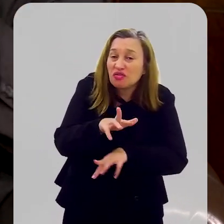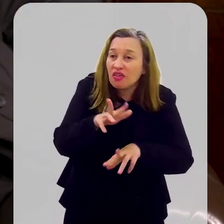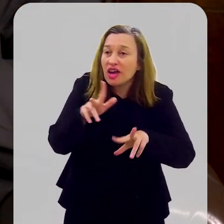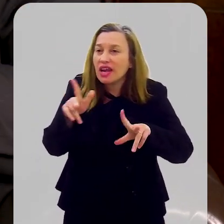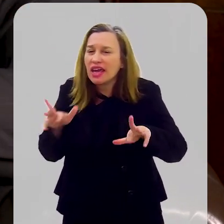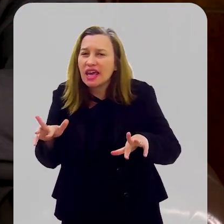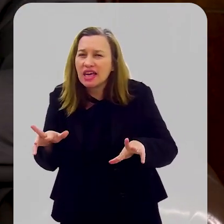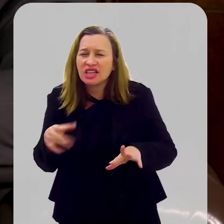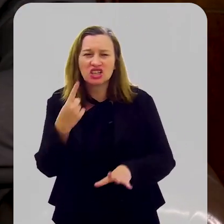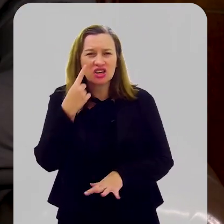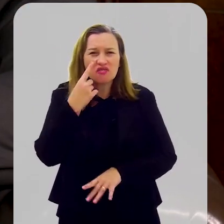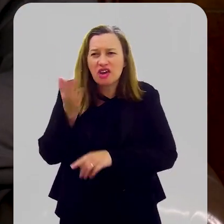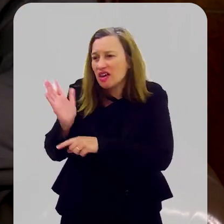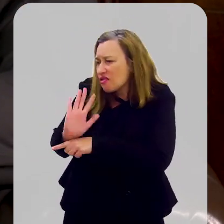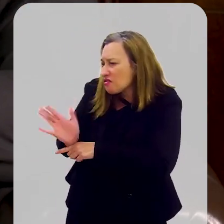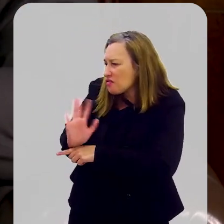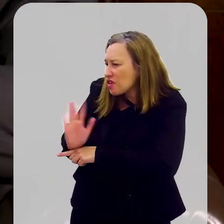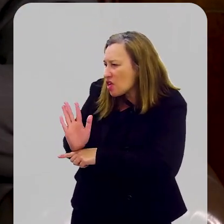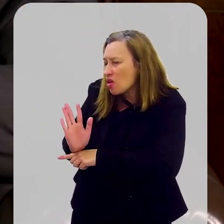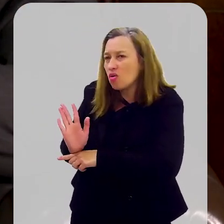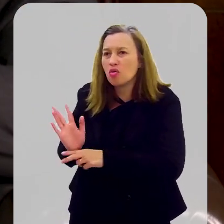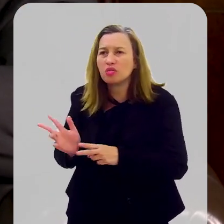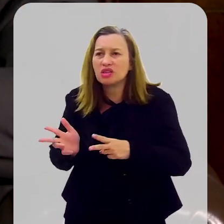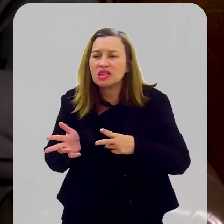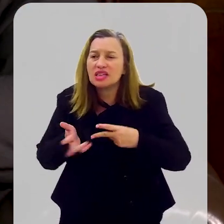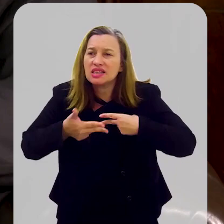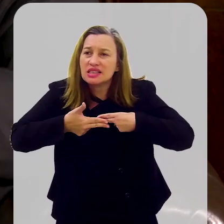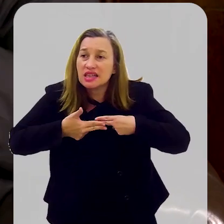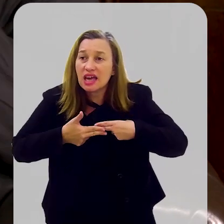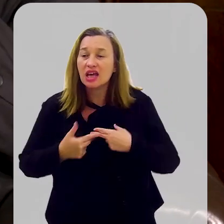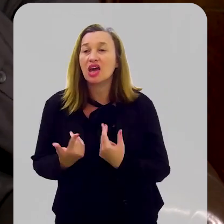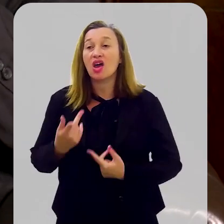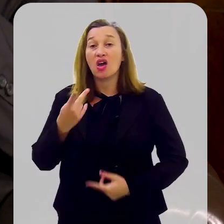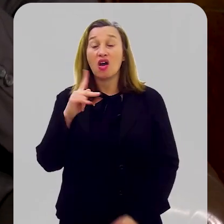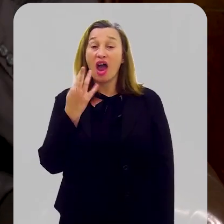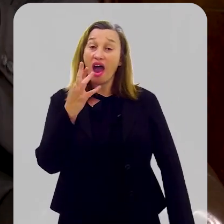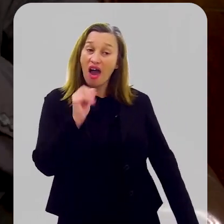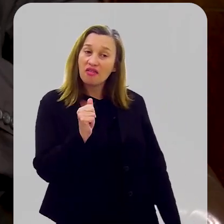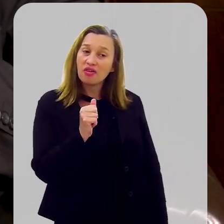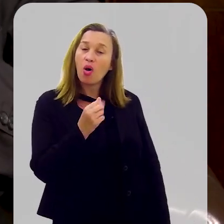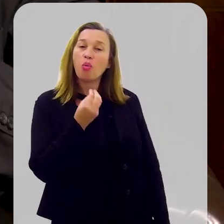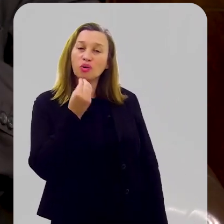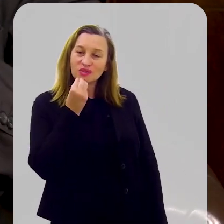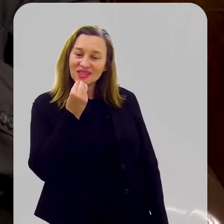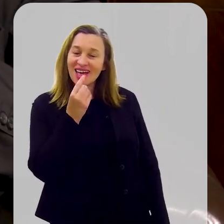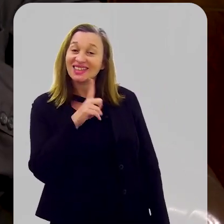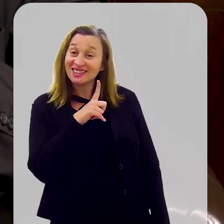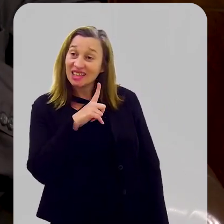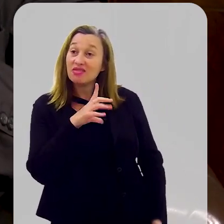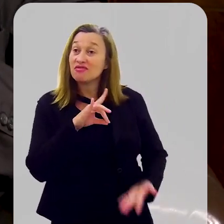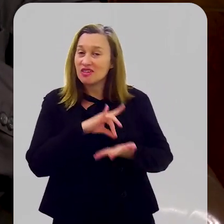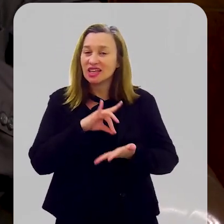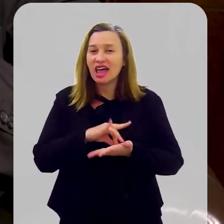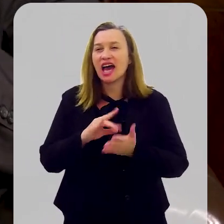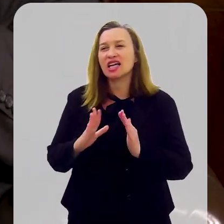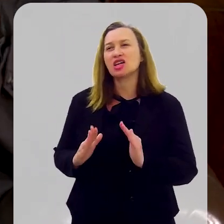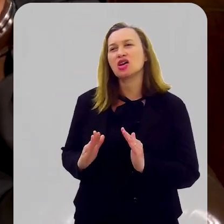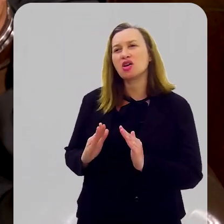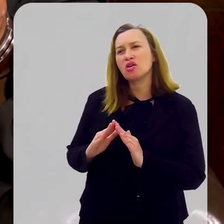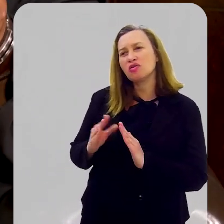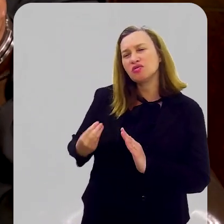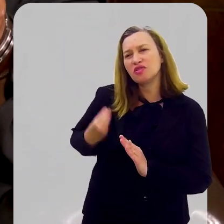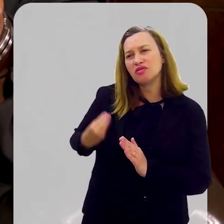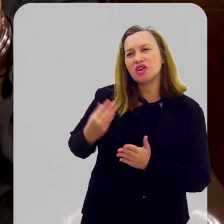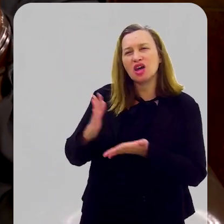de ver tudo aquilo que a gente vê em filmes, né, em minisséries. Eu falei assim, Rafa, eu tive essa oportunidade, né? Na